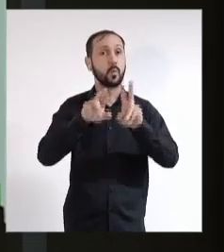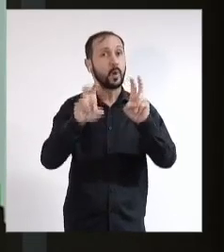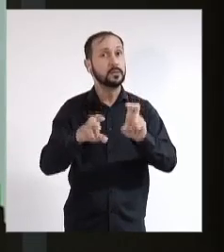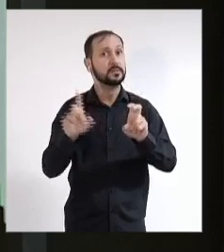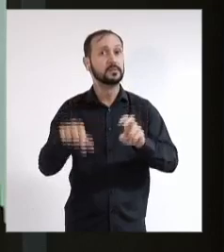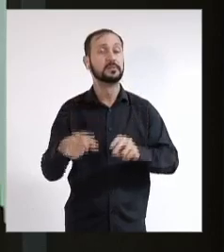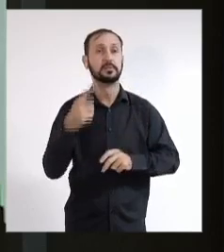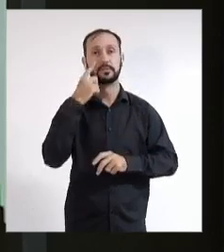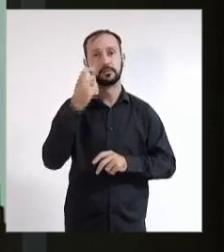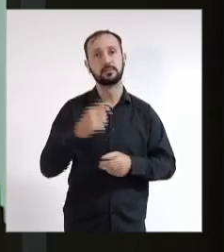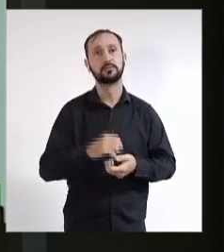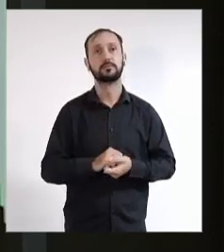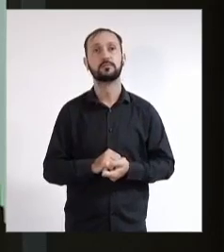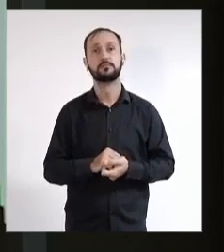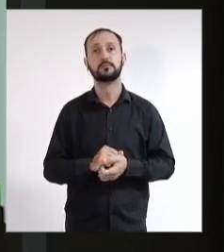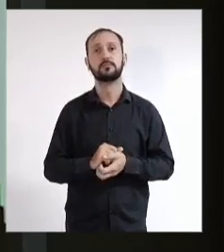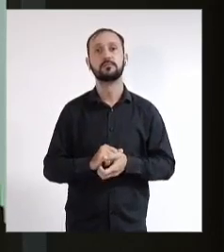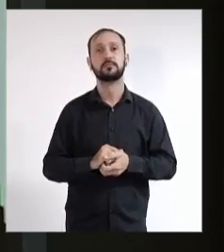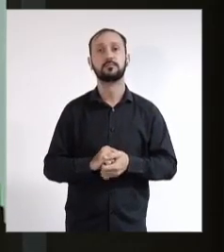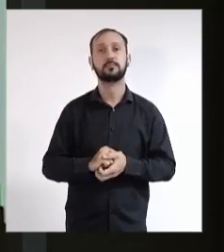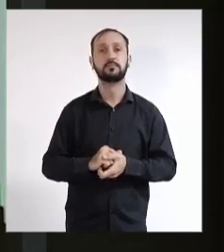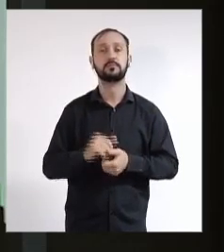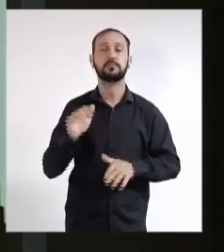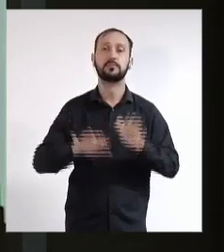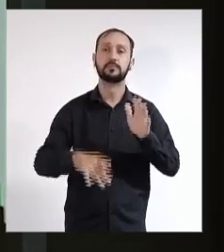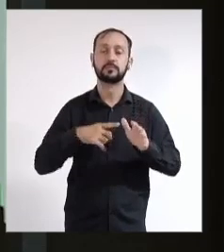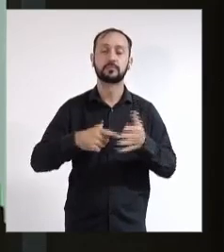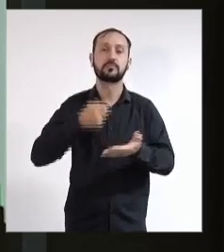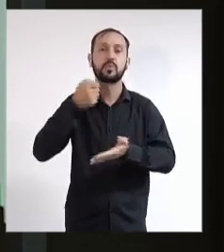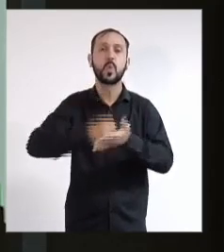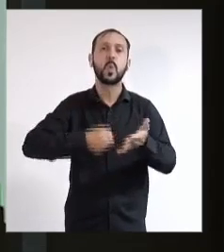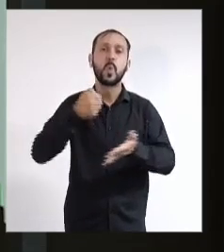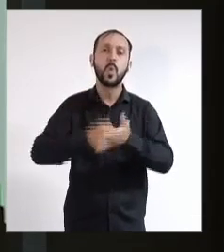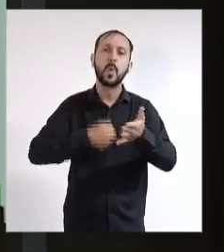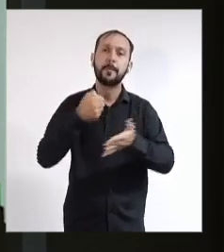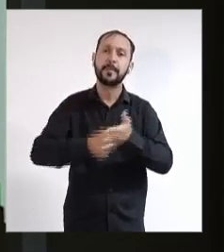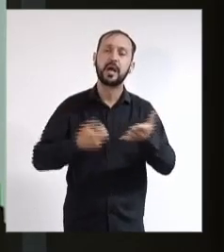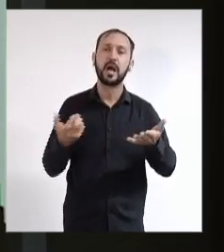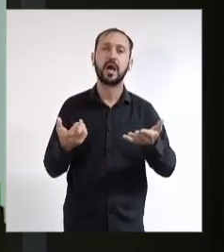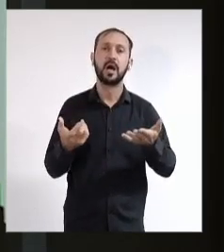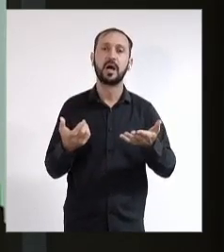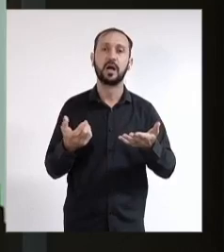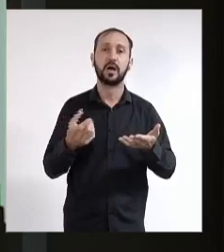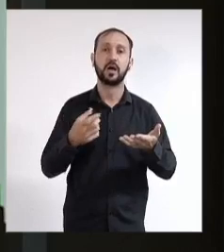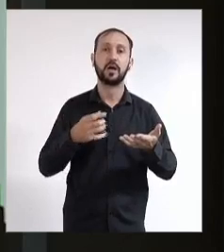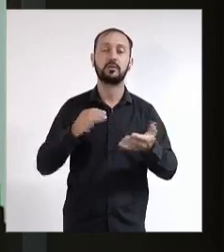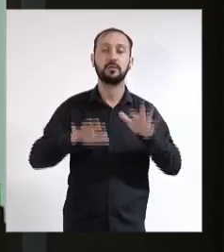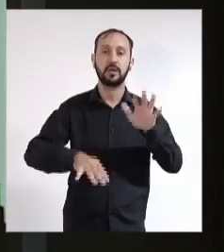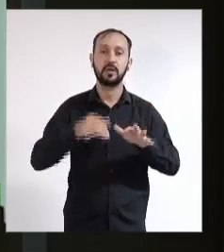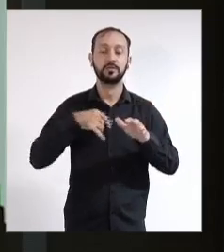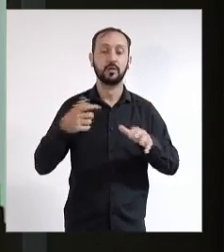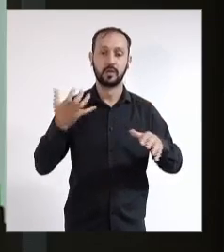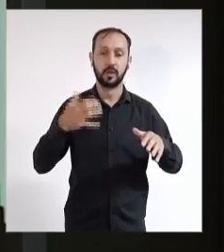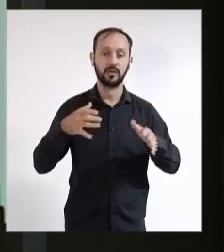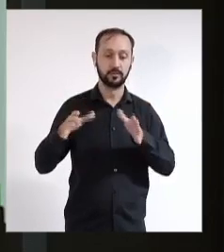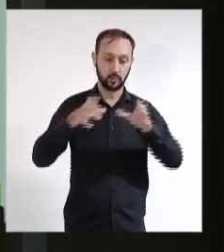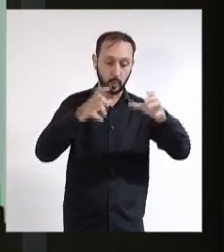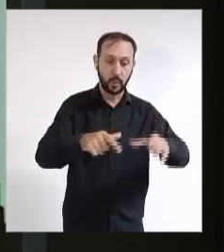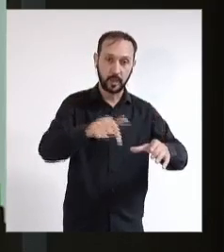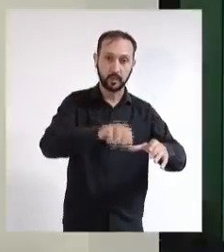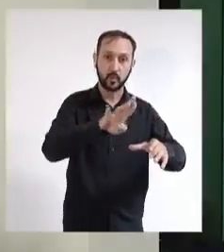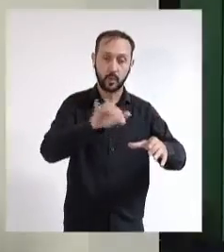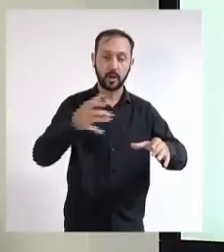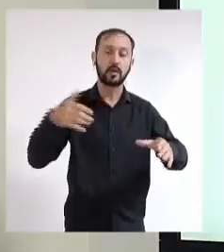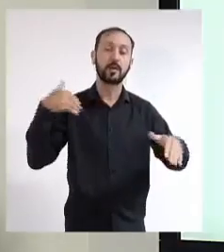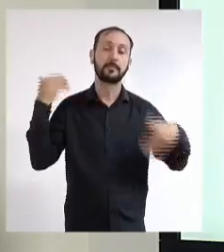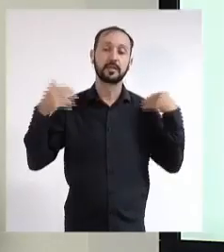interessante às vezes a gente começa a fazer frança de um de um de uma onde um passeio dentro da unidade conservação de um